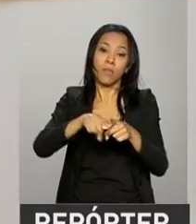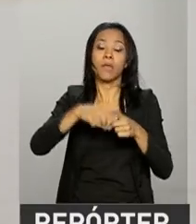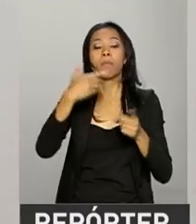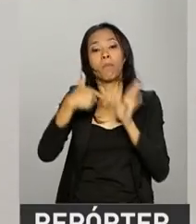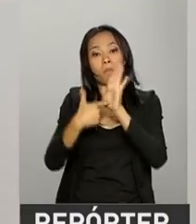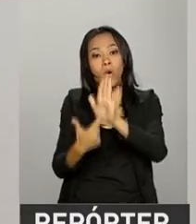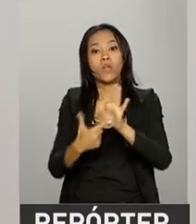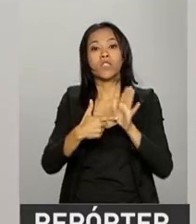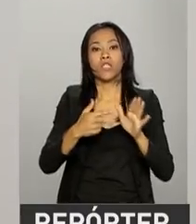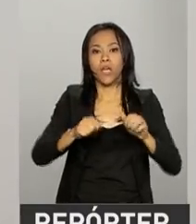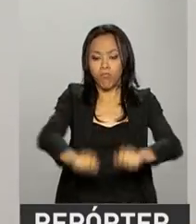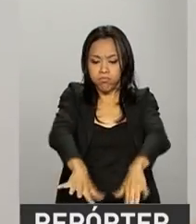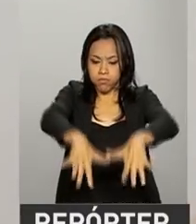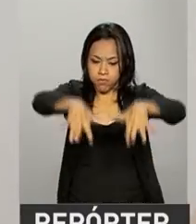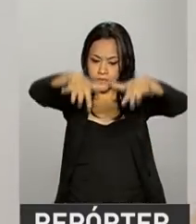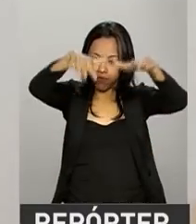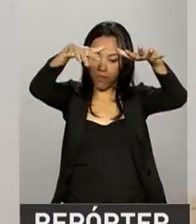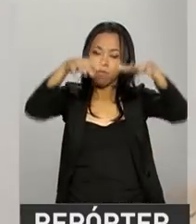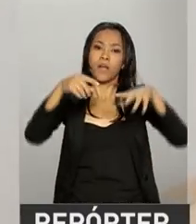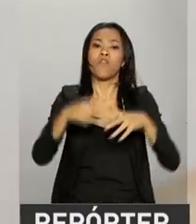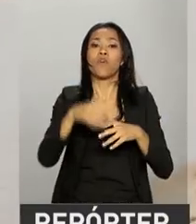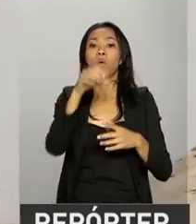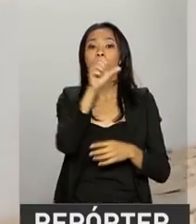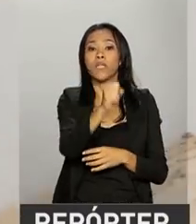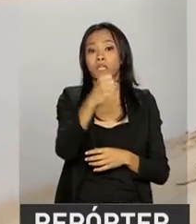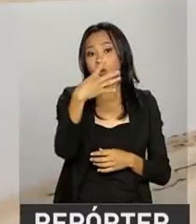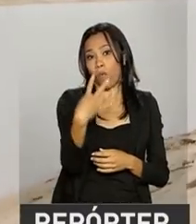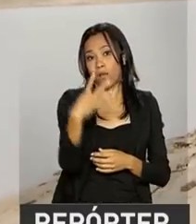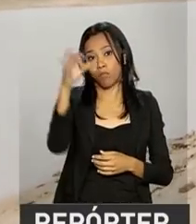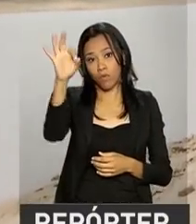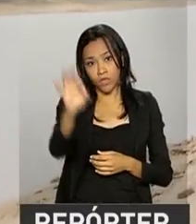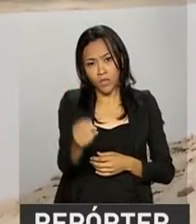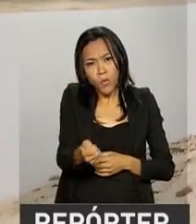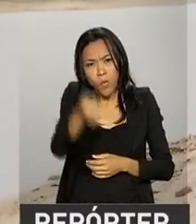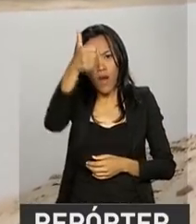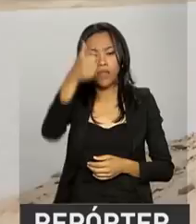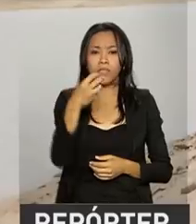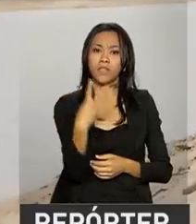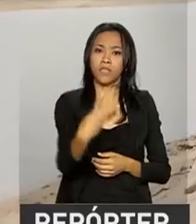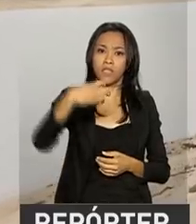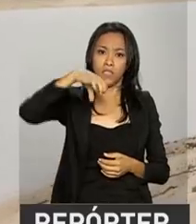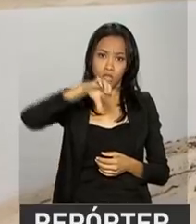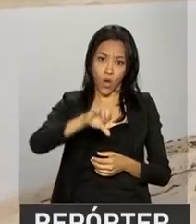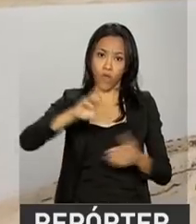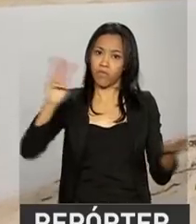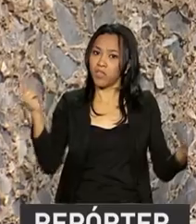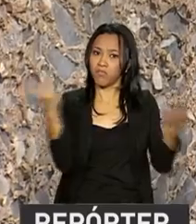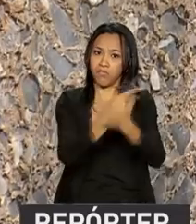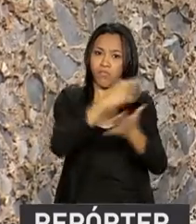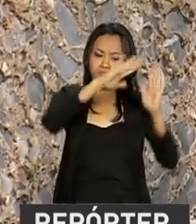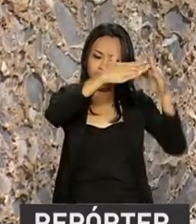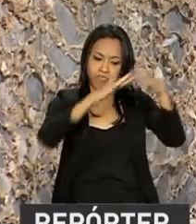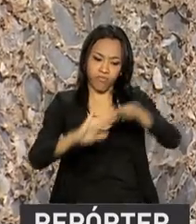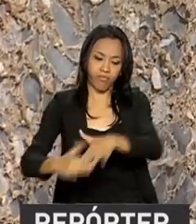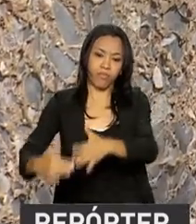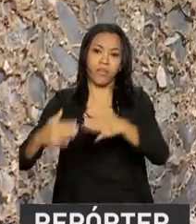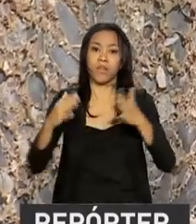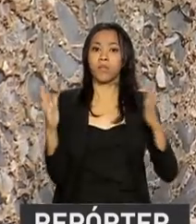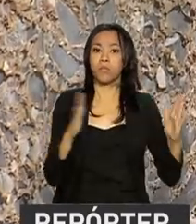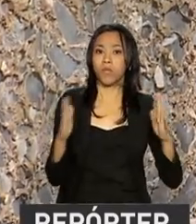cheias representaram 84% dos quase 39 mil desastres naturais